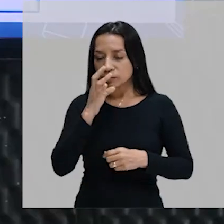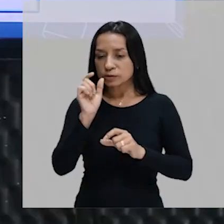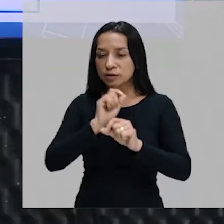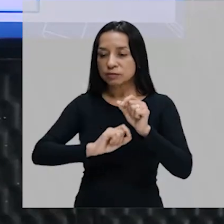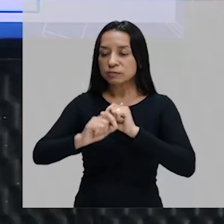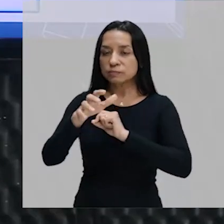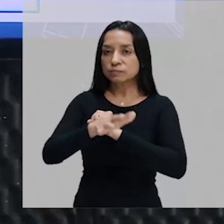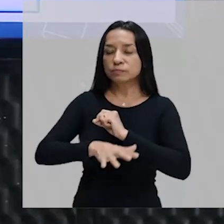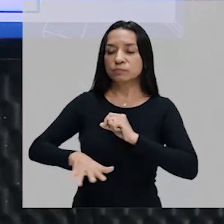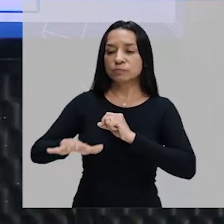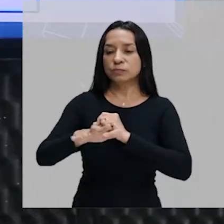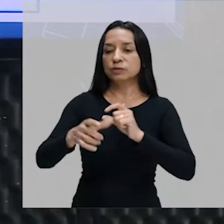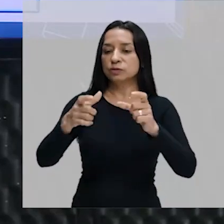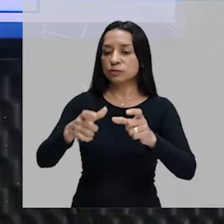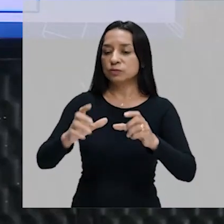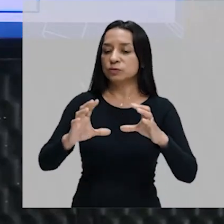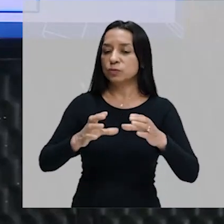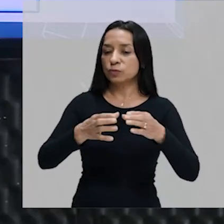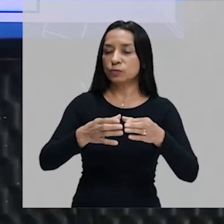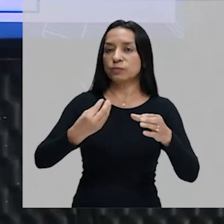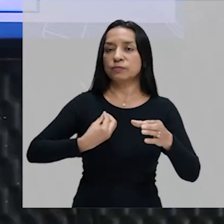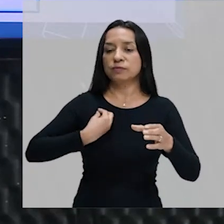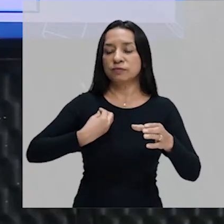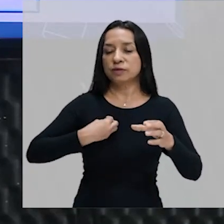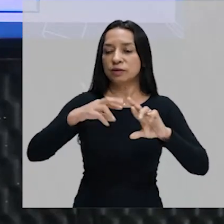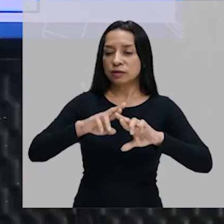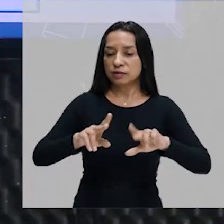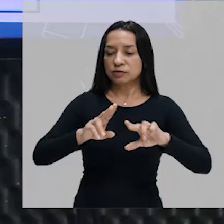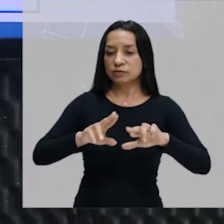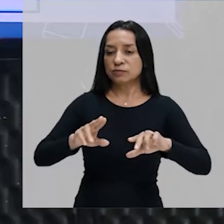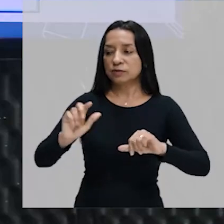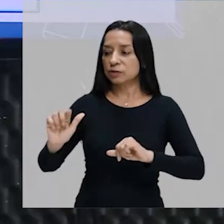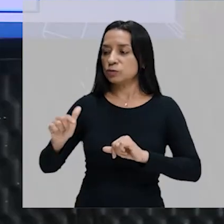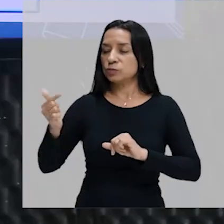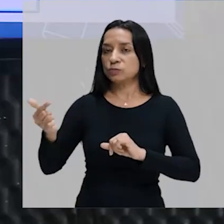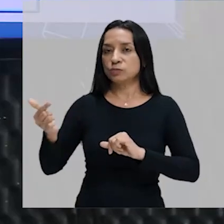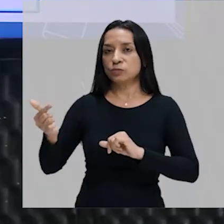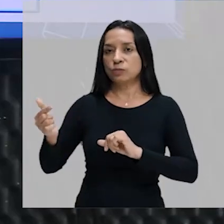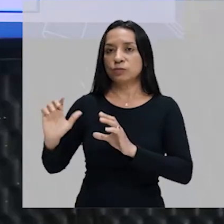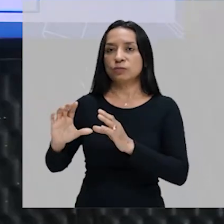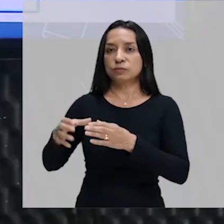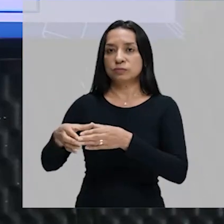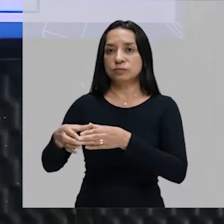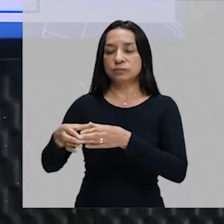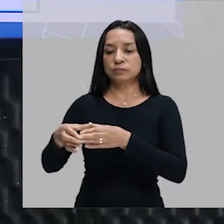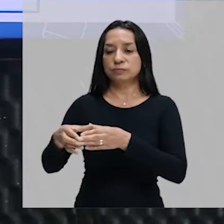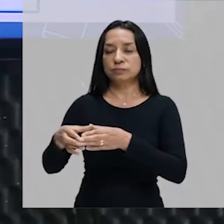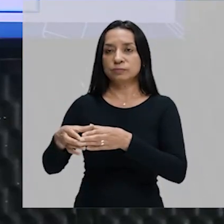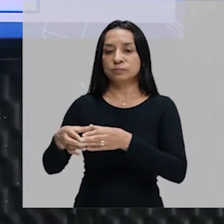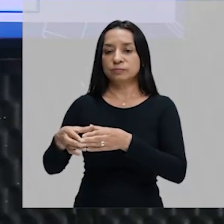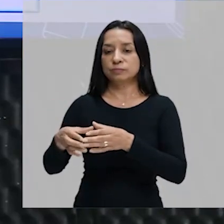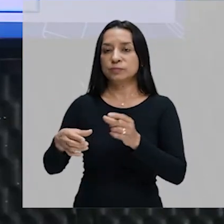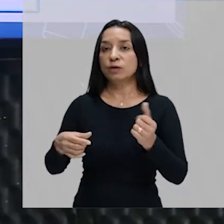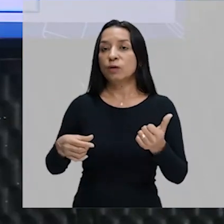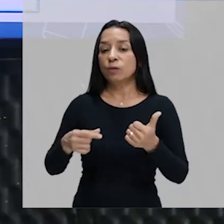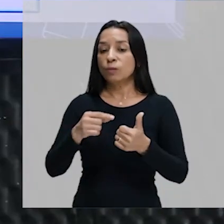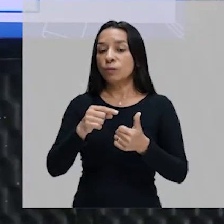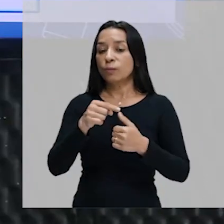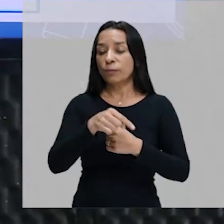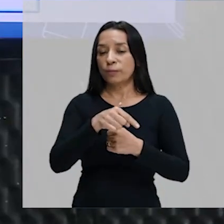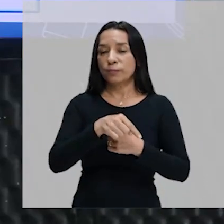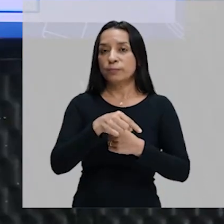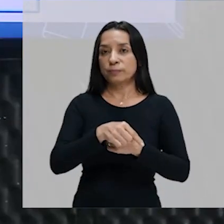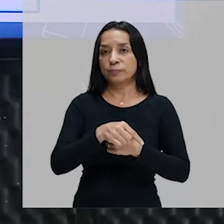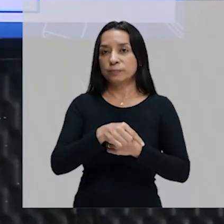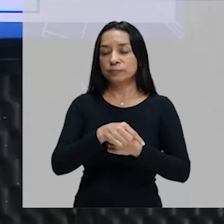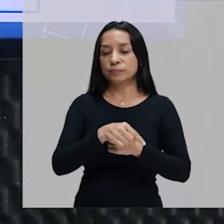o ambiente onde esse grupo aqui está vivendo é diferente do ambiente do outro grupo. Esses indivíduos que estão aqui